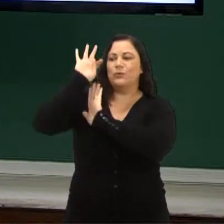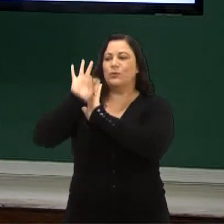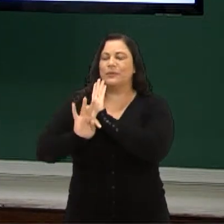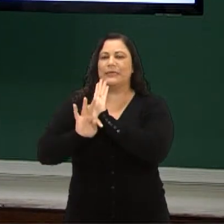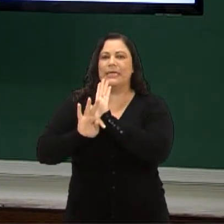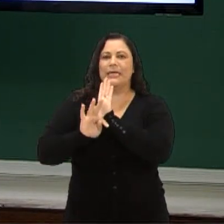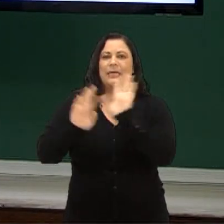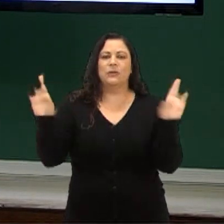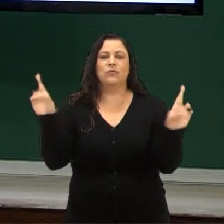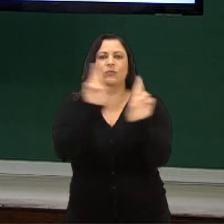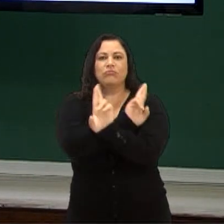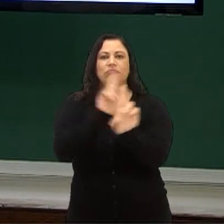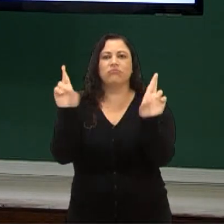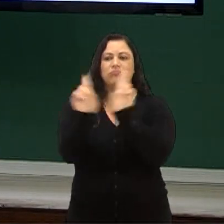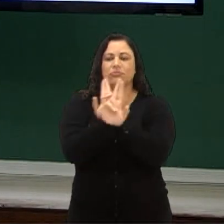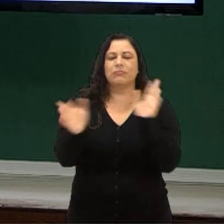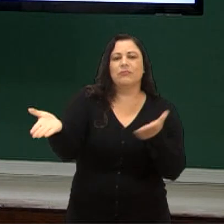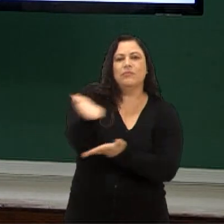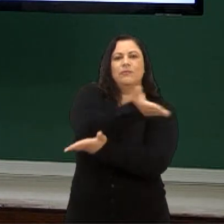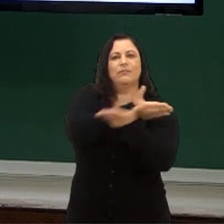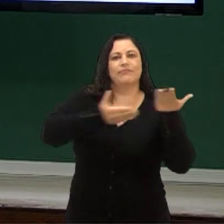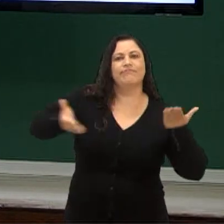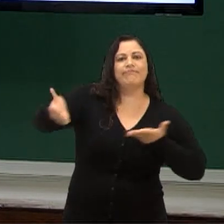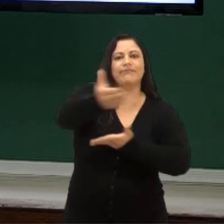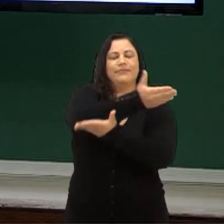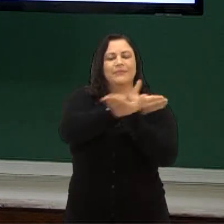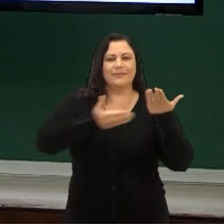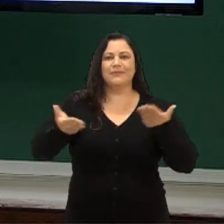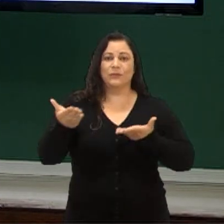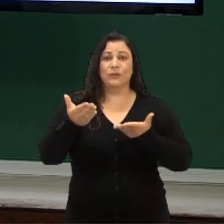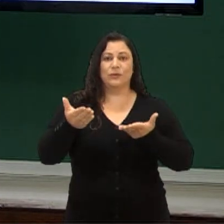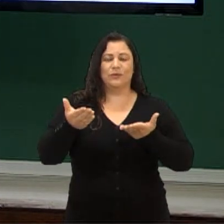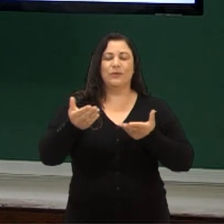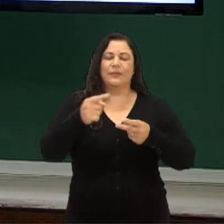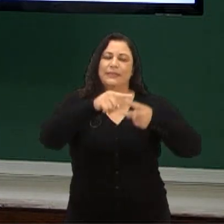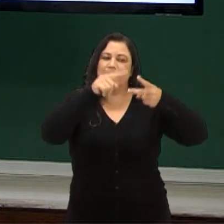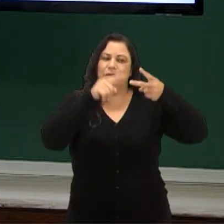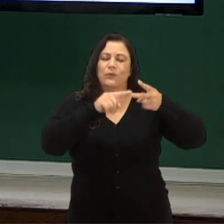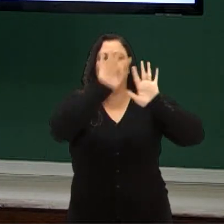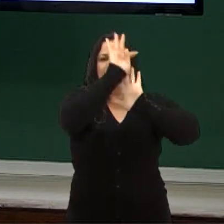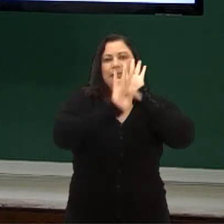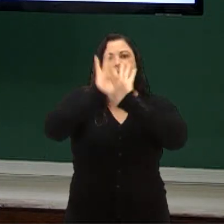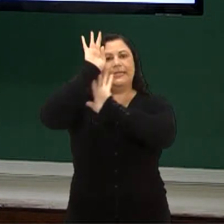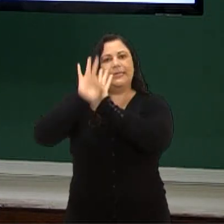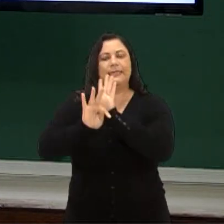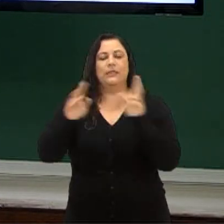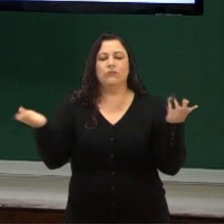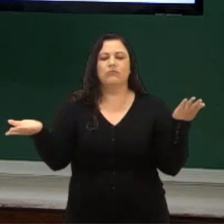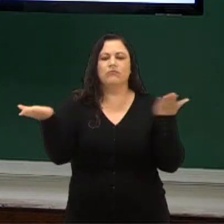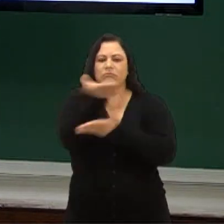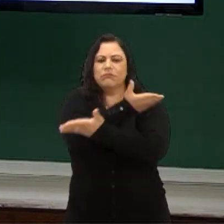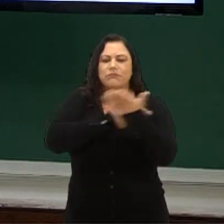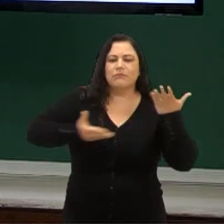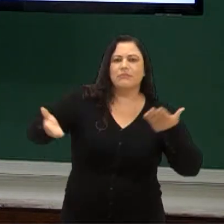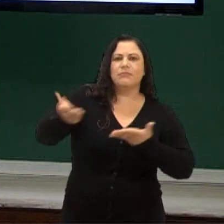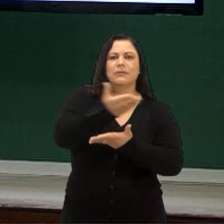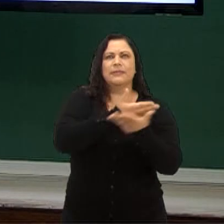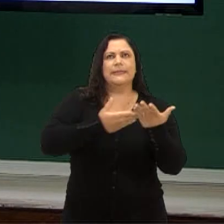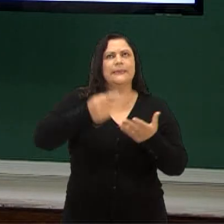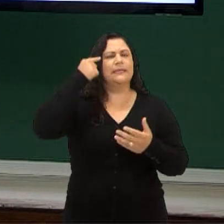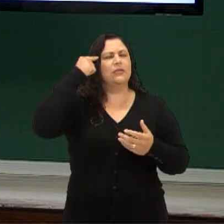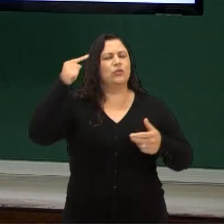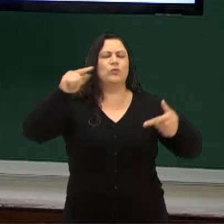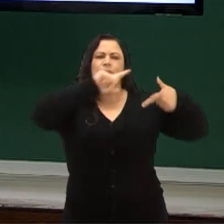remete muito ao conhecimento de mundo que nós temos, que você tem, que eu tenho. Então, o menino, né, aqui, ó, ele se reporta, ele faz uma